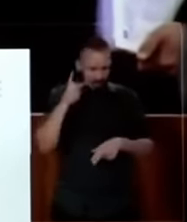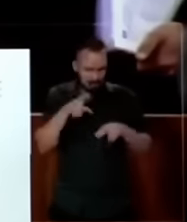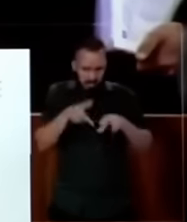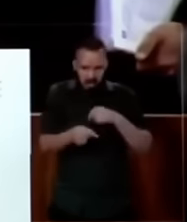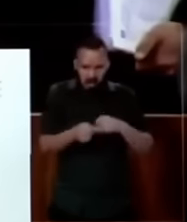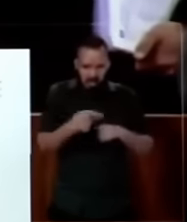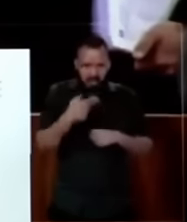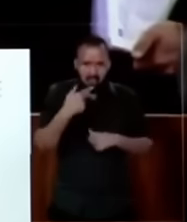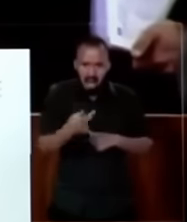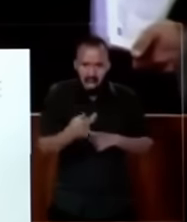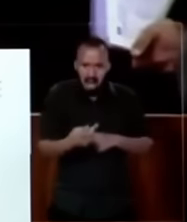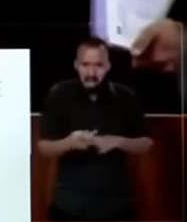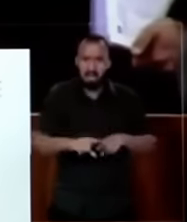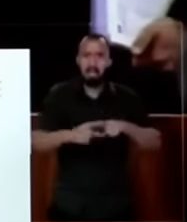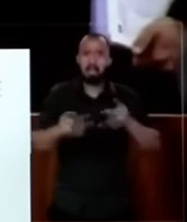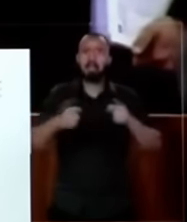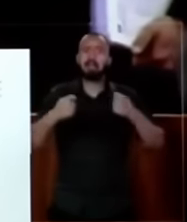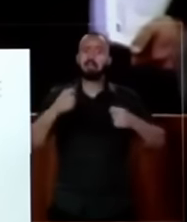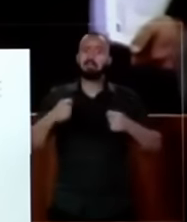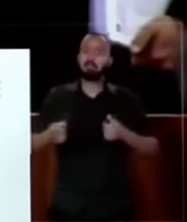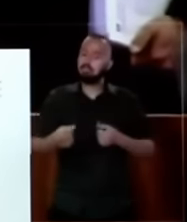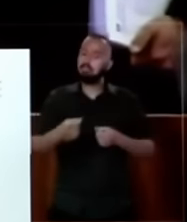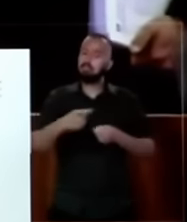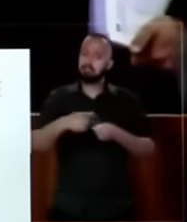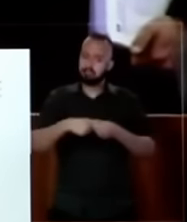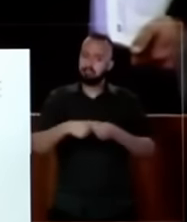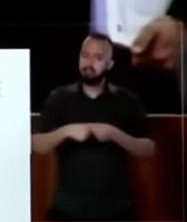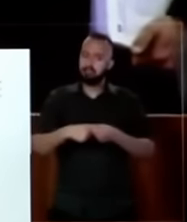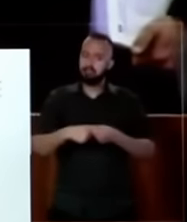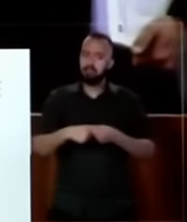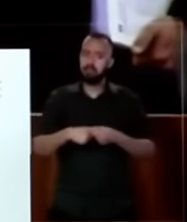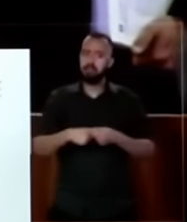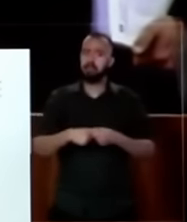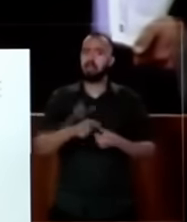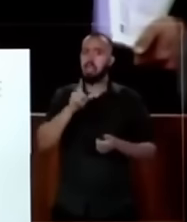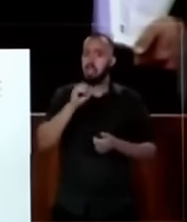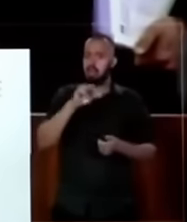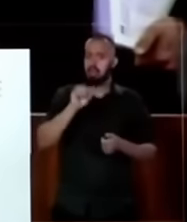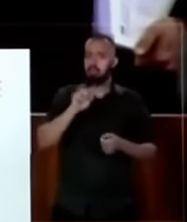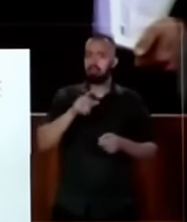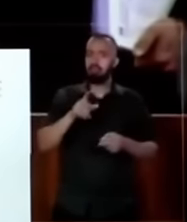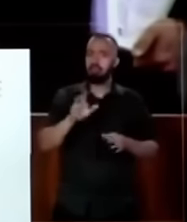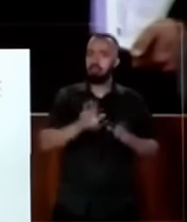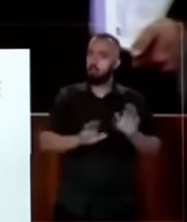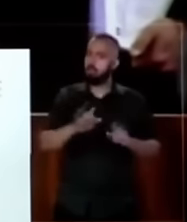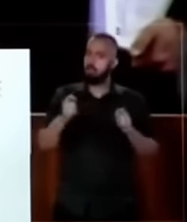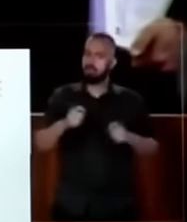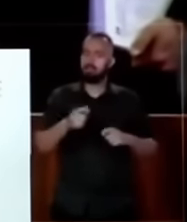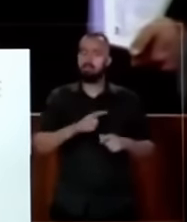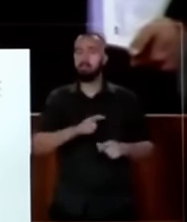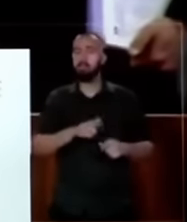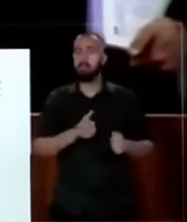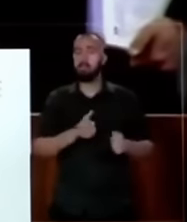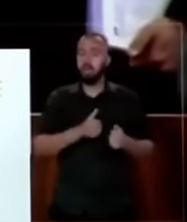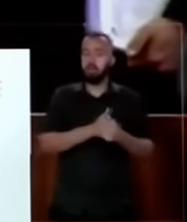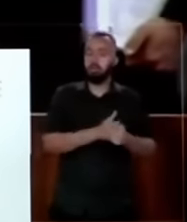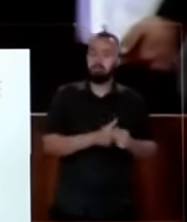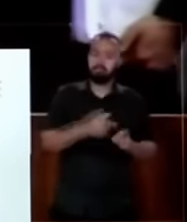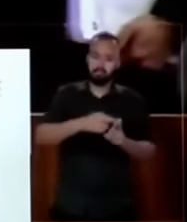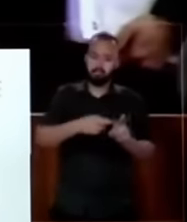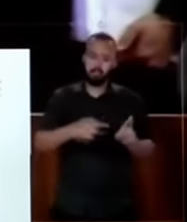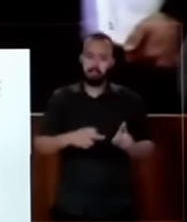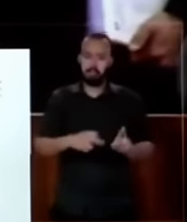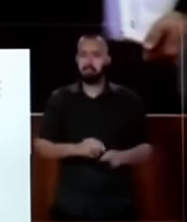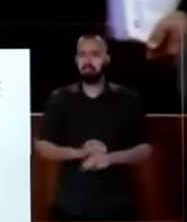expressão, precisa de ser reformado, inclusive eliminado. Uhum. É com esses cuidados que, portanto, vou acompanhar o ministro relator,